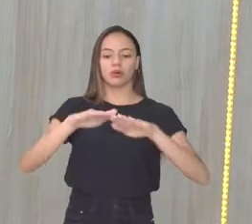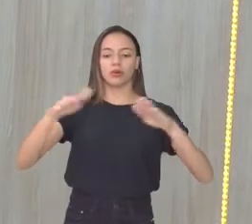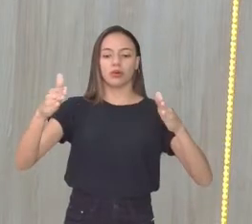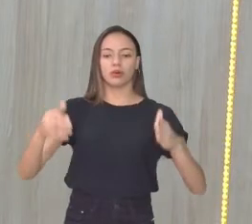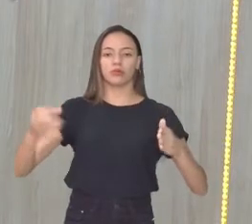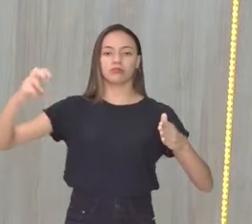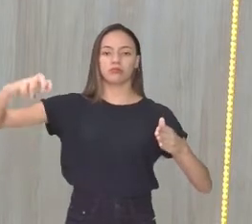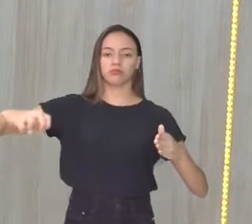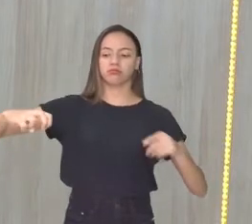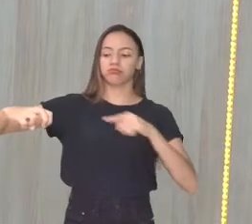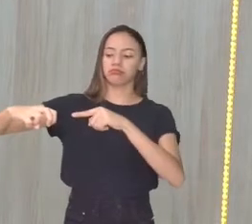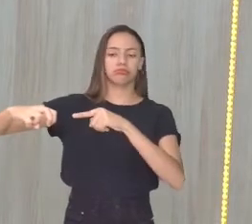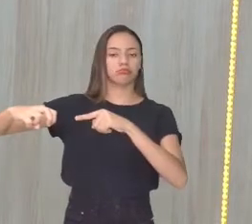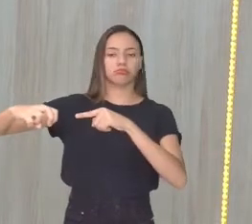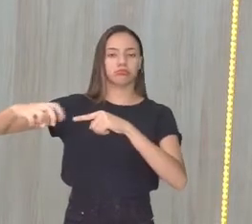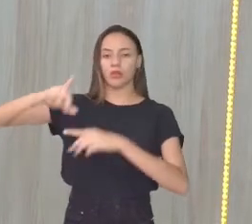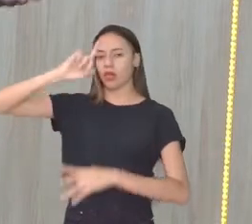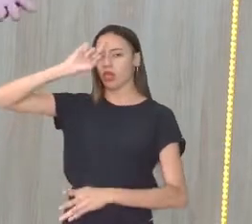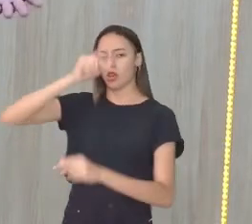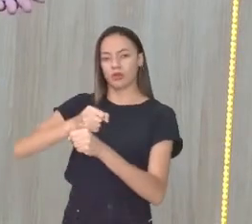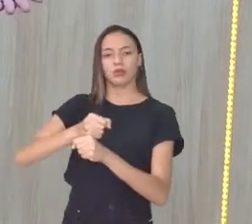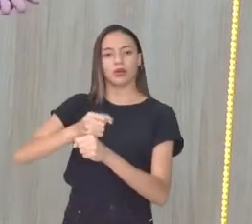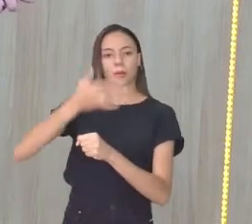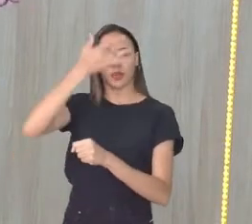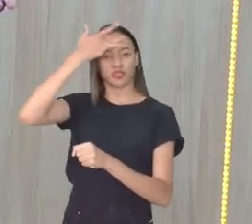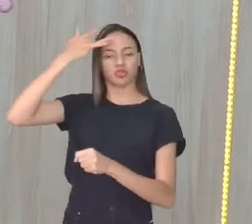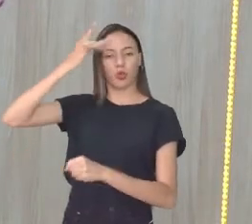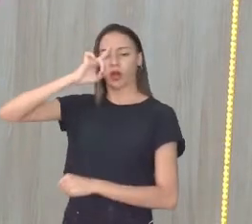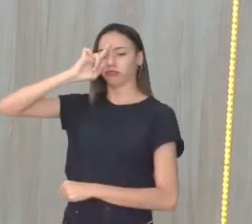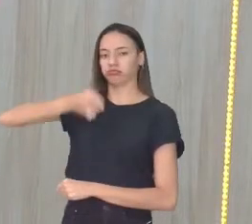do patrão, do chefe, do governante.